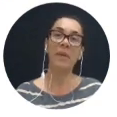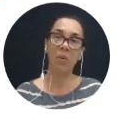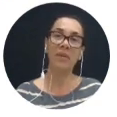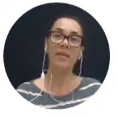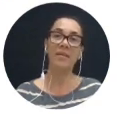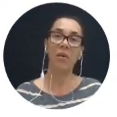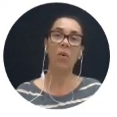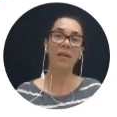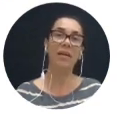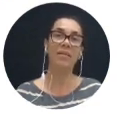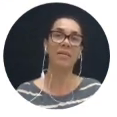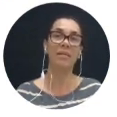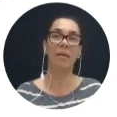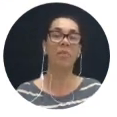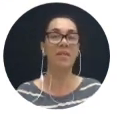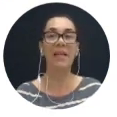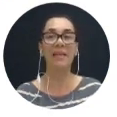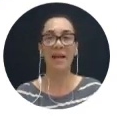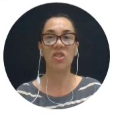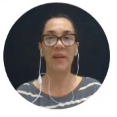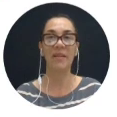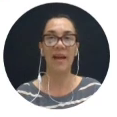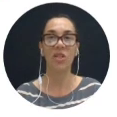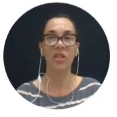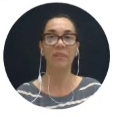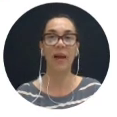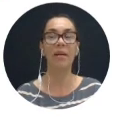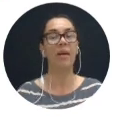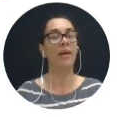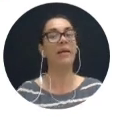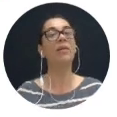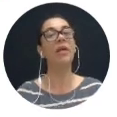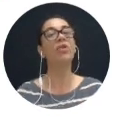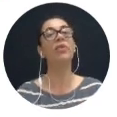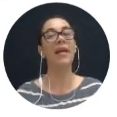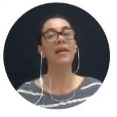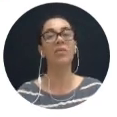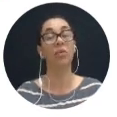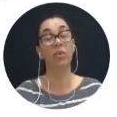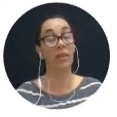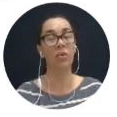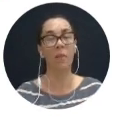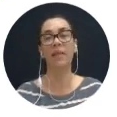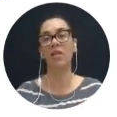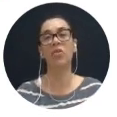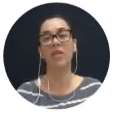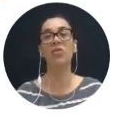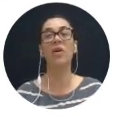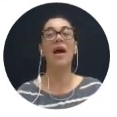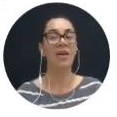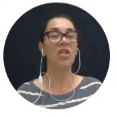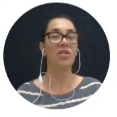portas para outras possibilidades de aprendizagem, tá? e que durante o texto, ou desculpa,